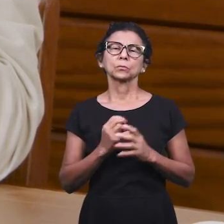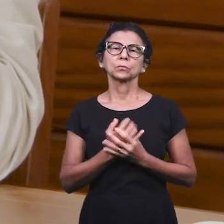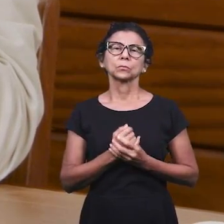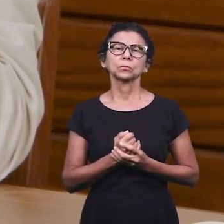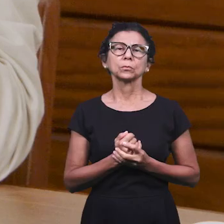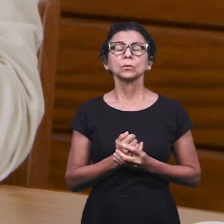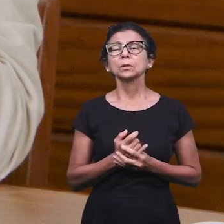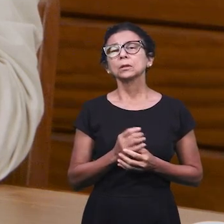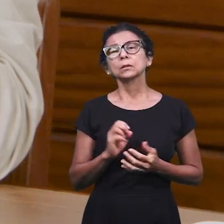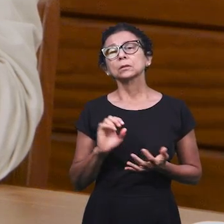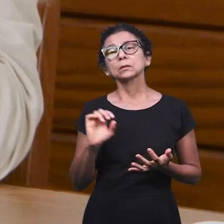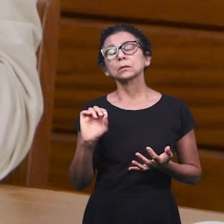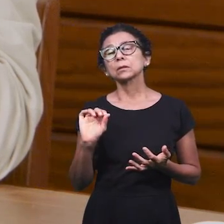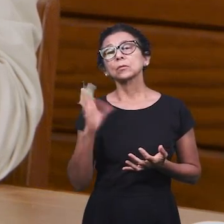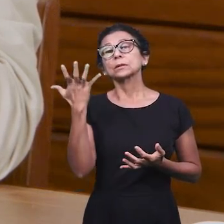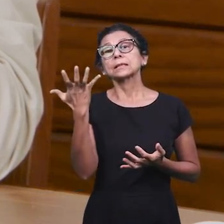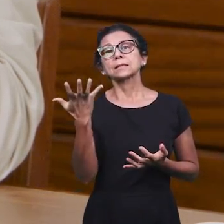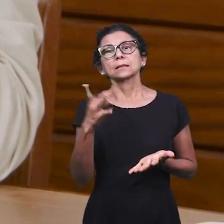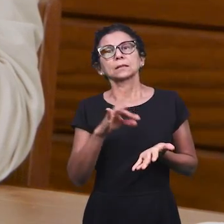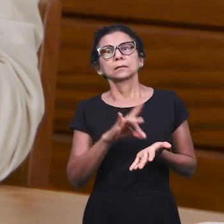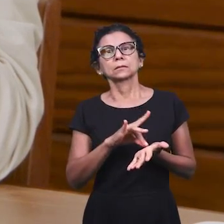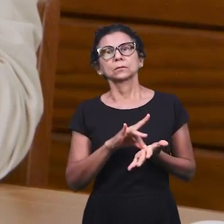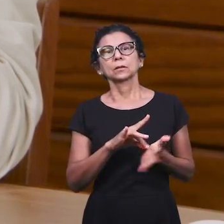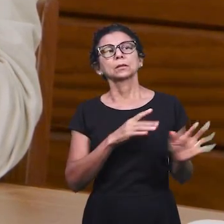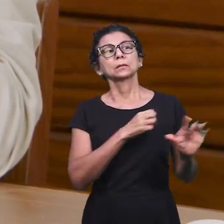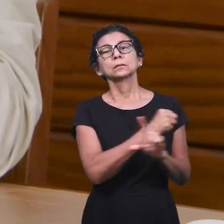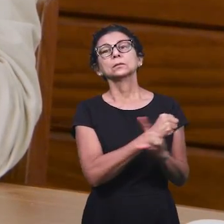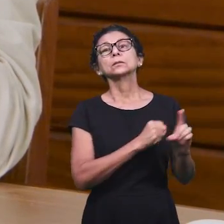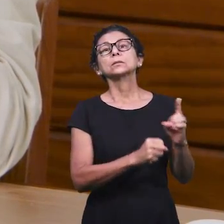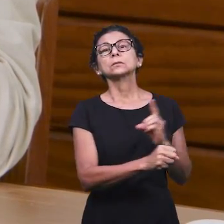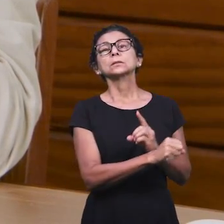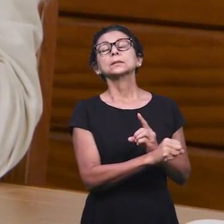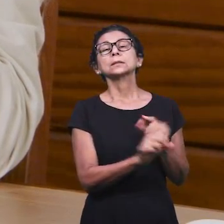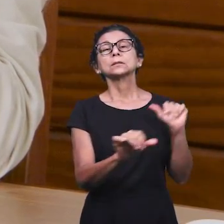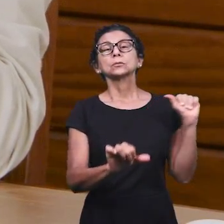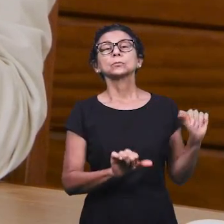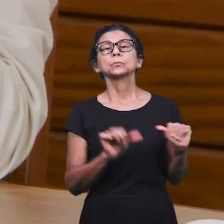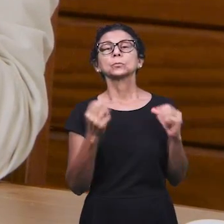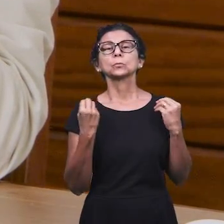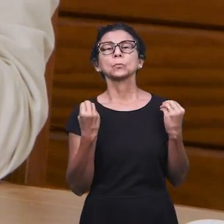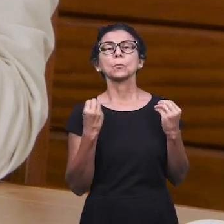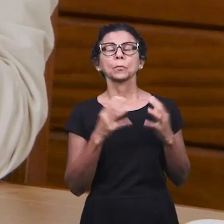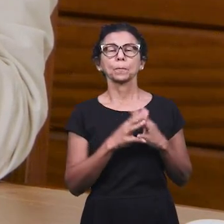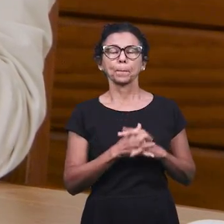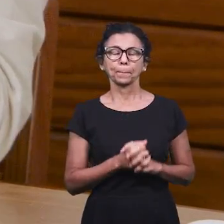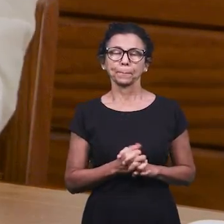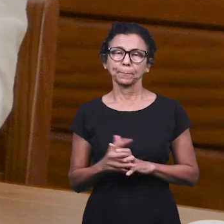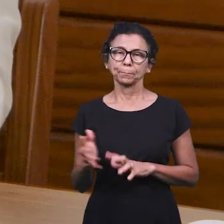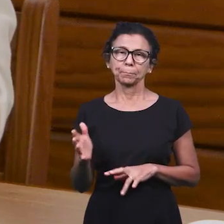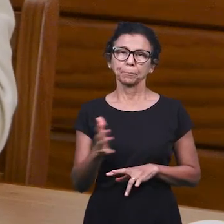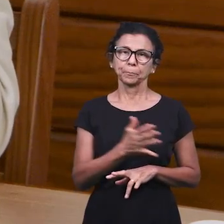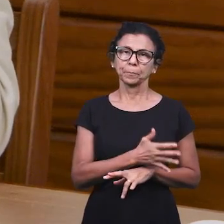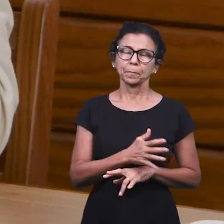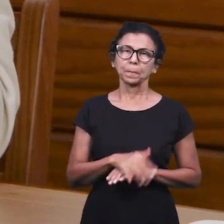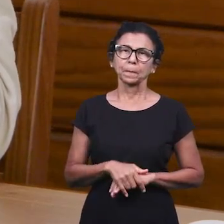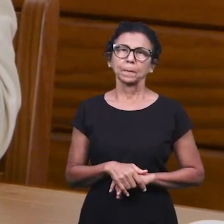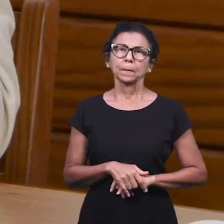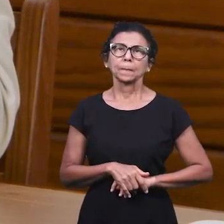que aconteceria nesses últimos dias, a sociedade, como que mudaria a sociedade. Hoje nós vemos o